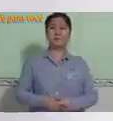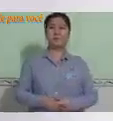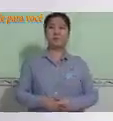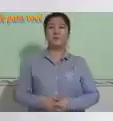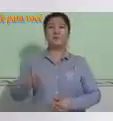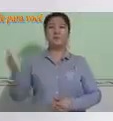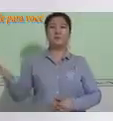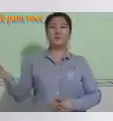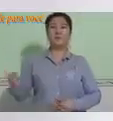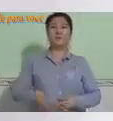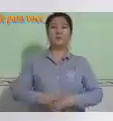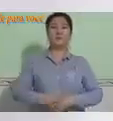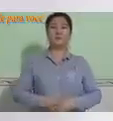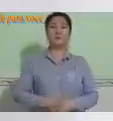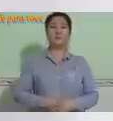vírgula, o